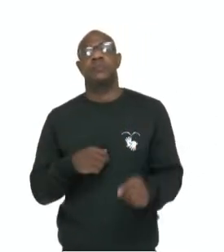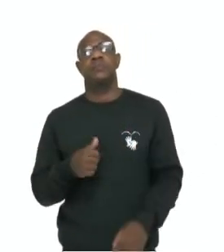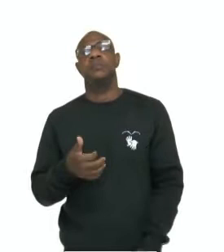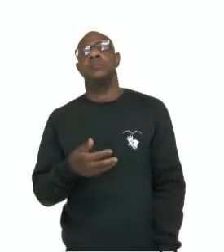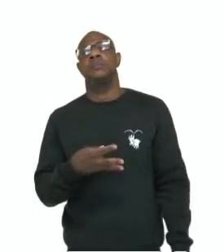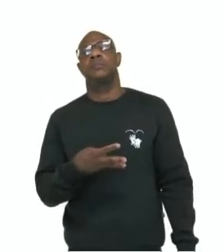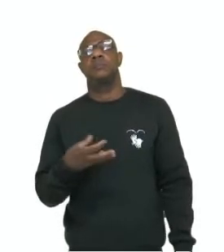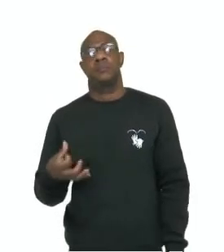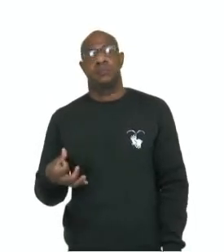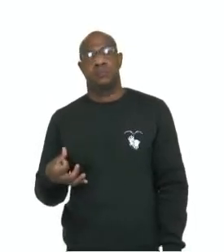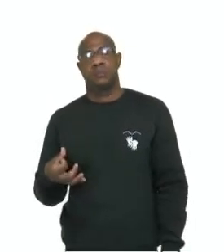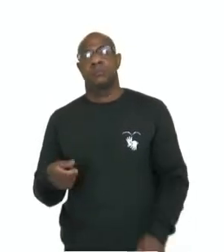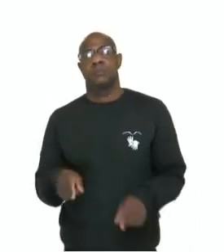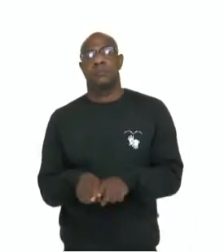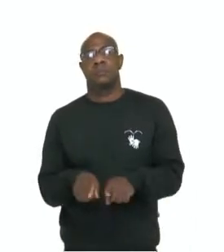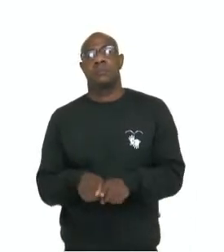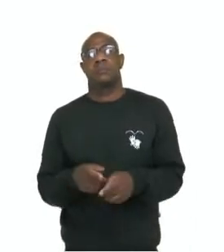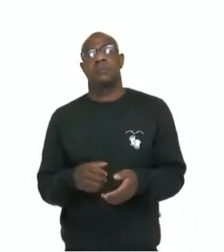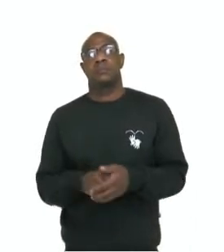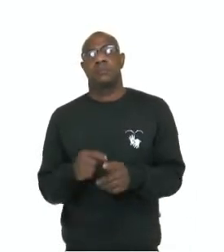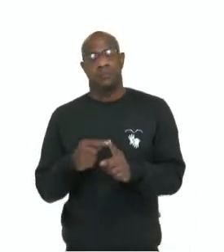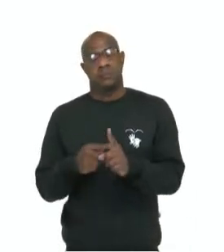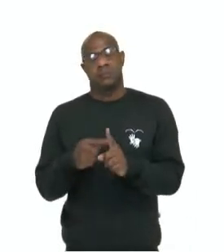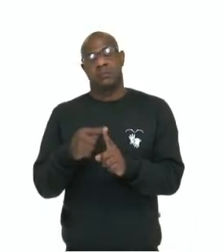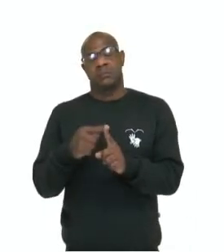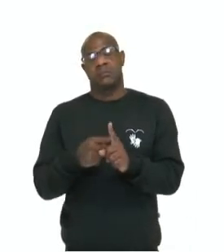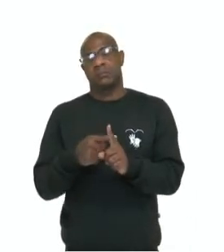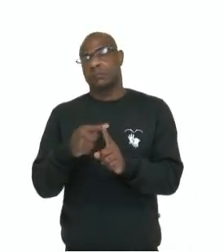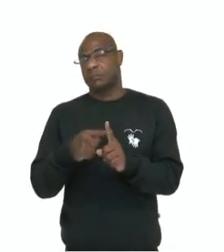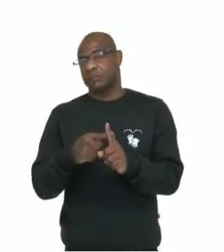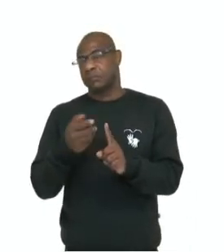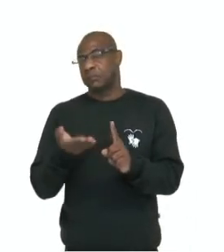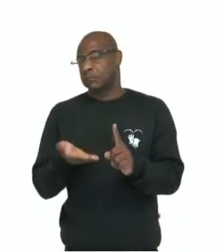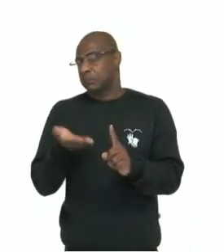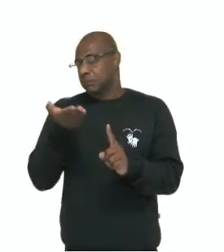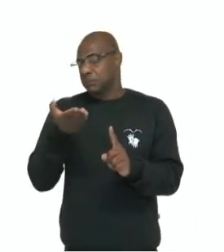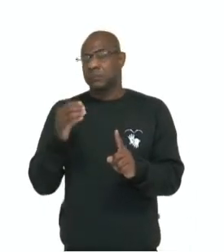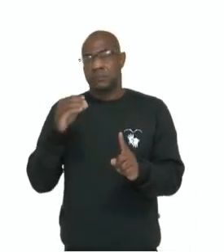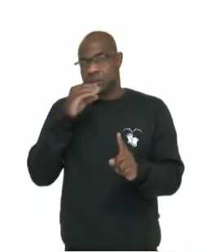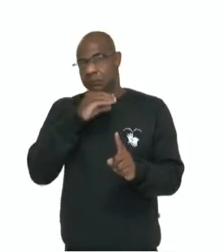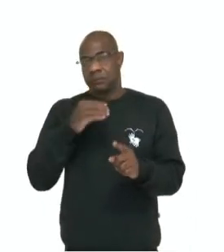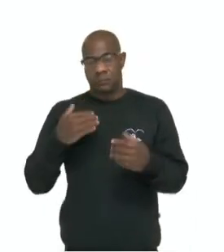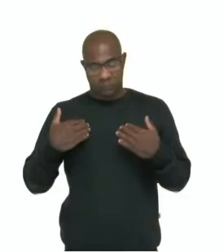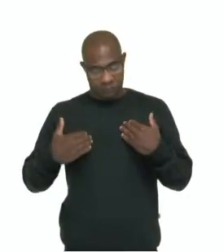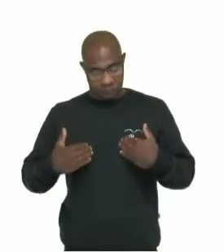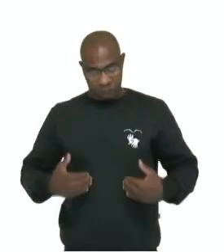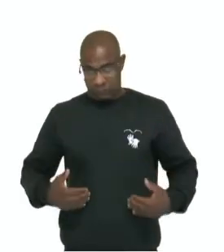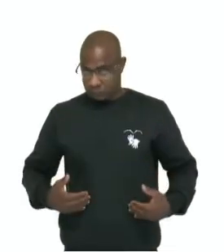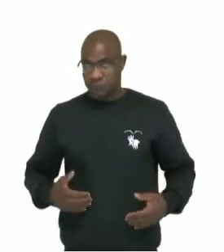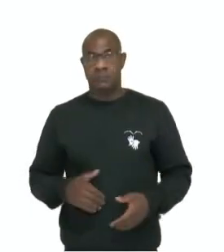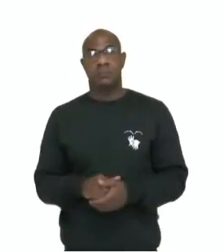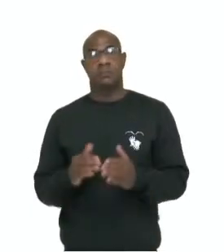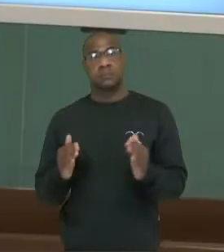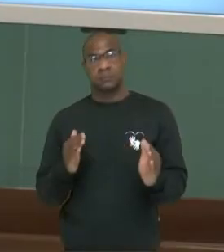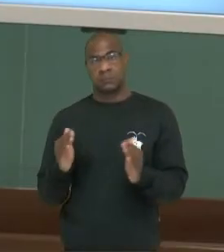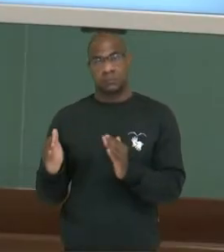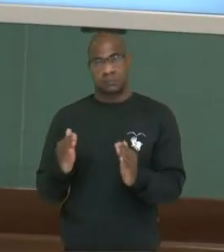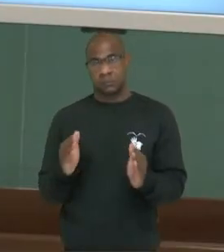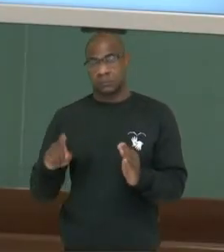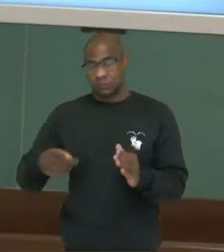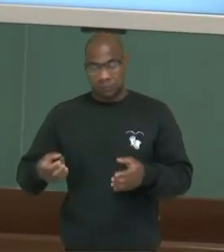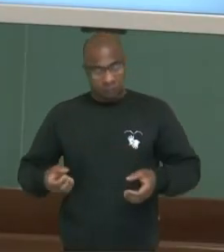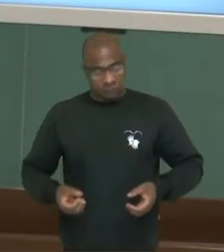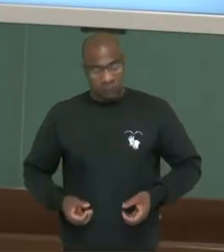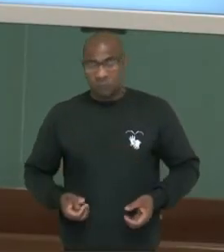36,4 e ela sobe 0,3, 0,4 graus. Nesse período aqui, ó, depois da ovulação, porque